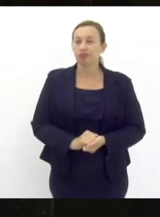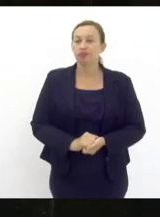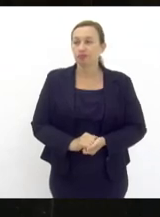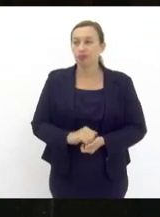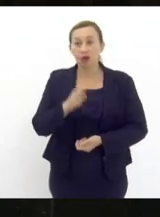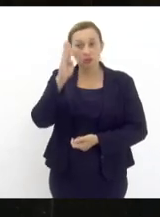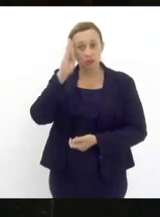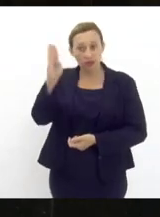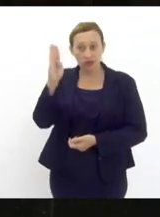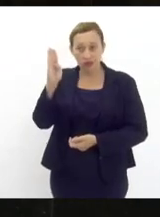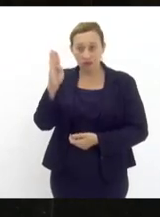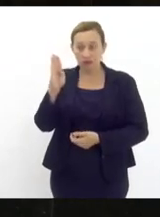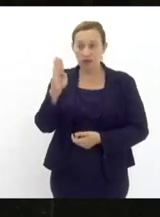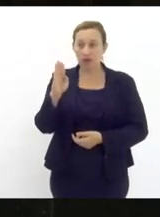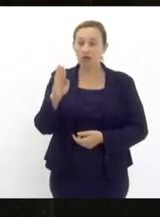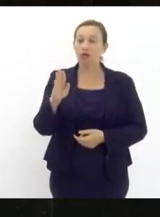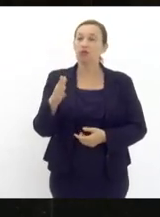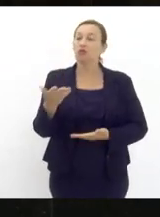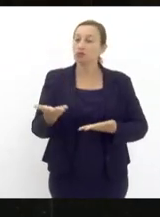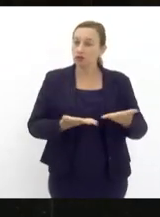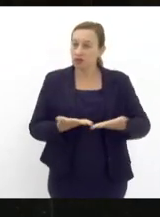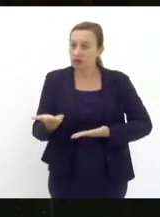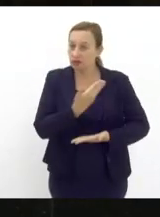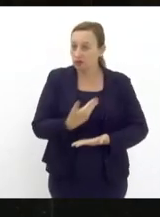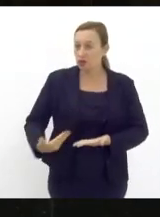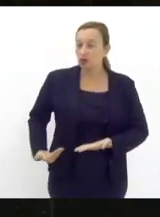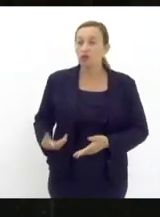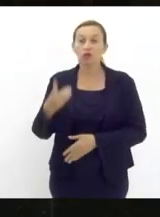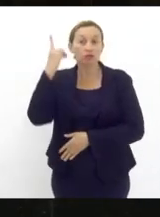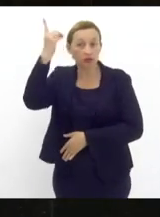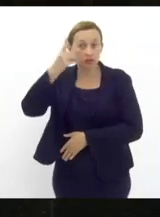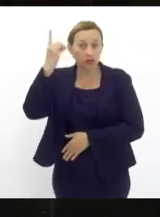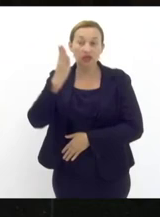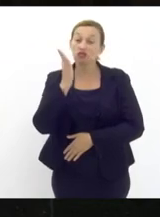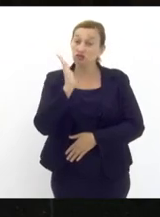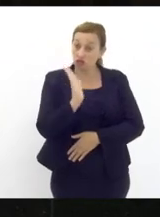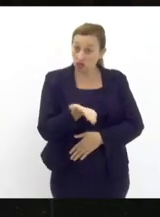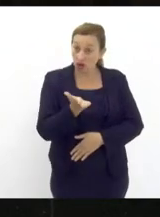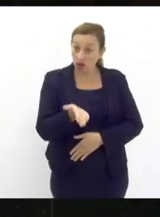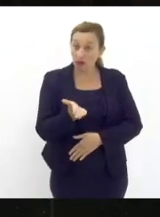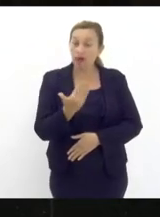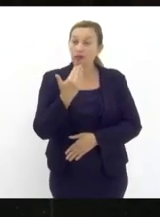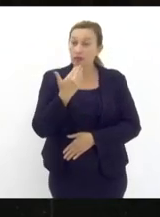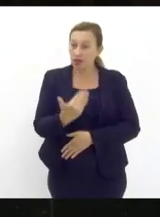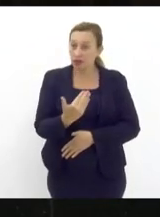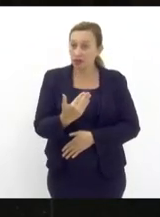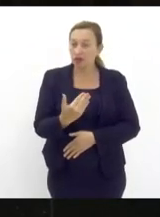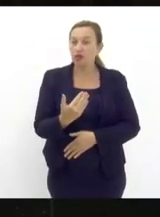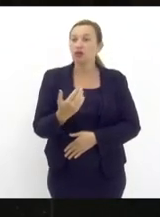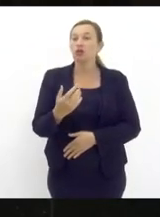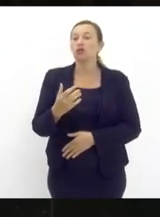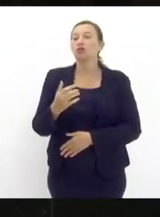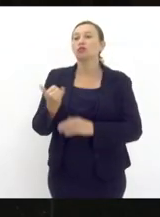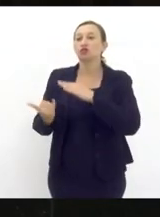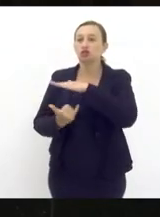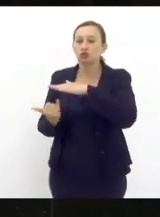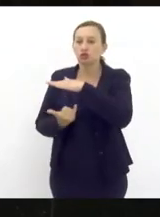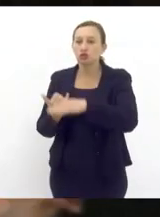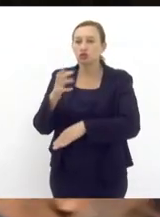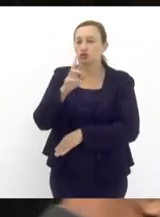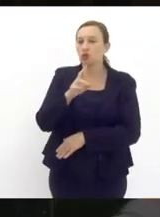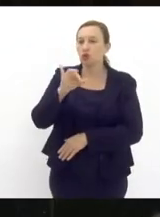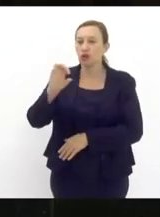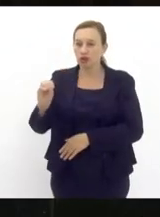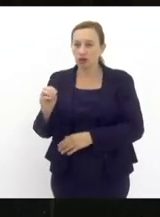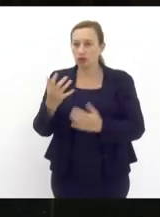públicos como Deputado eu já viciei o Instituto Rio Metrópole para que